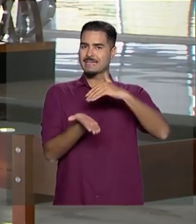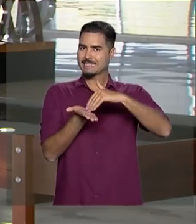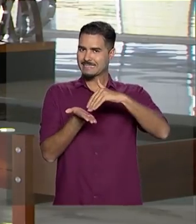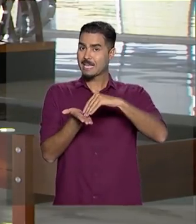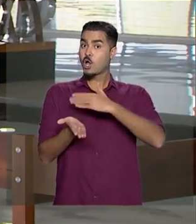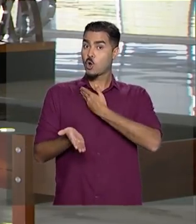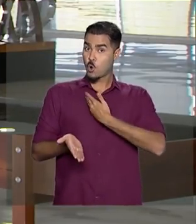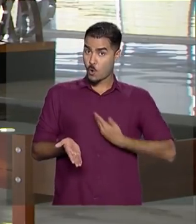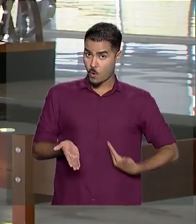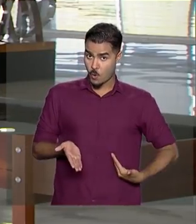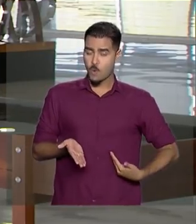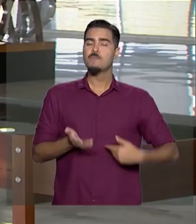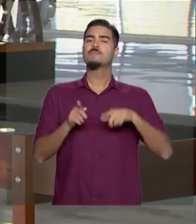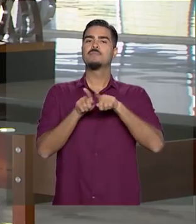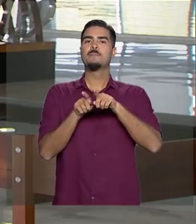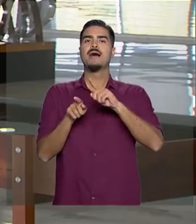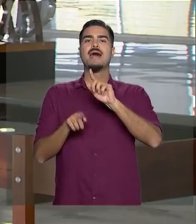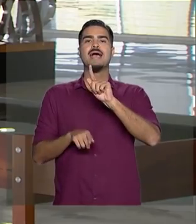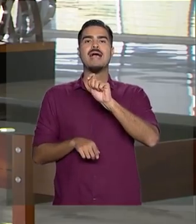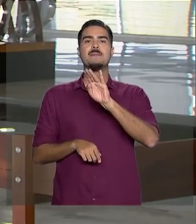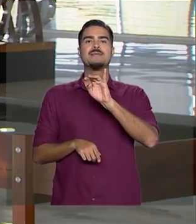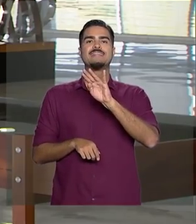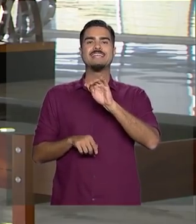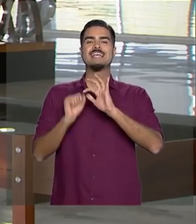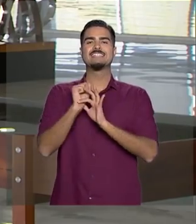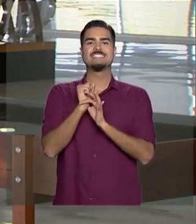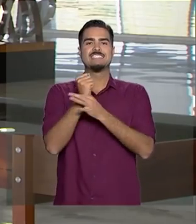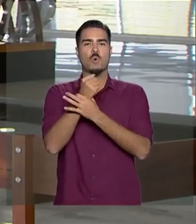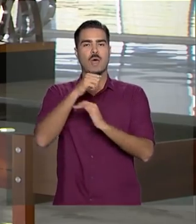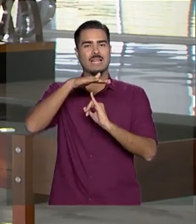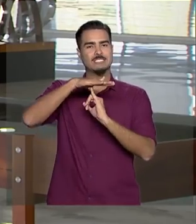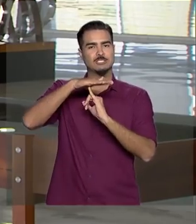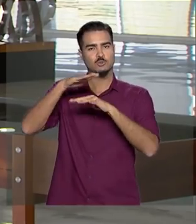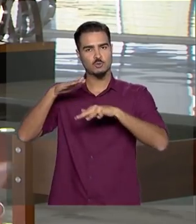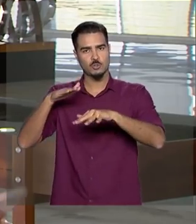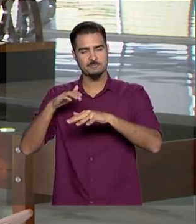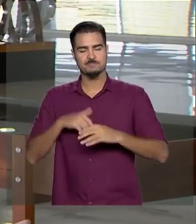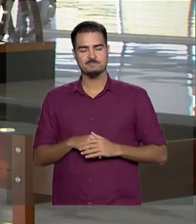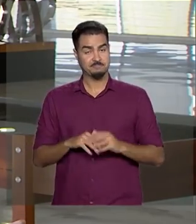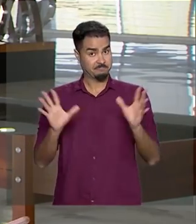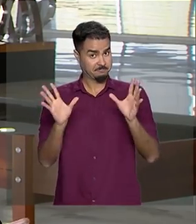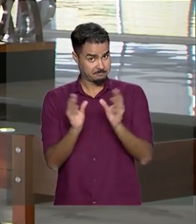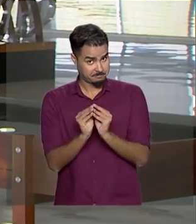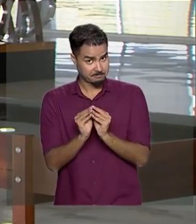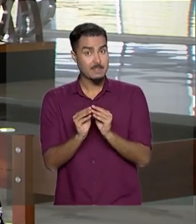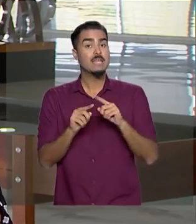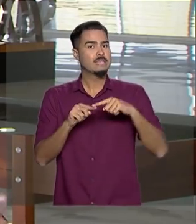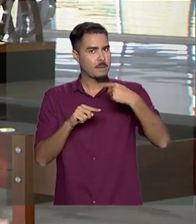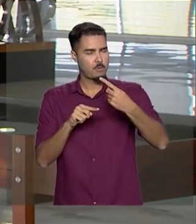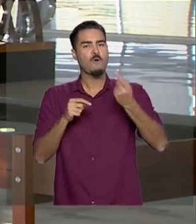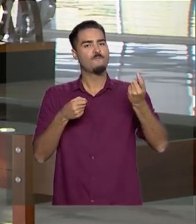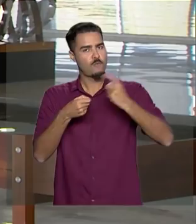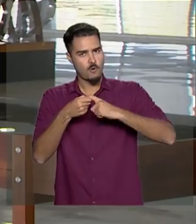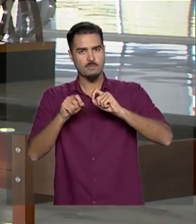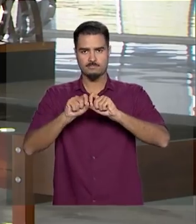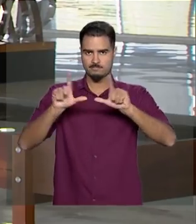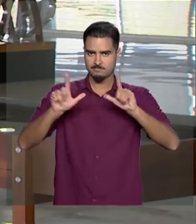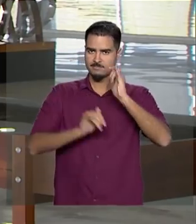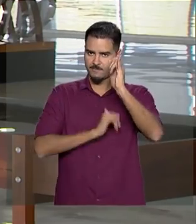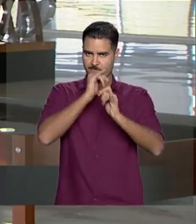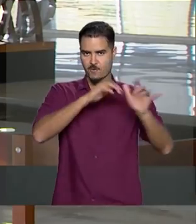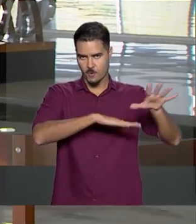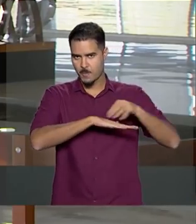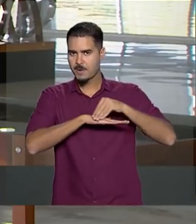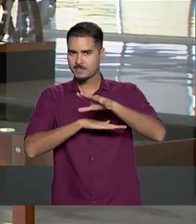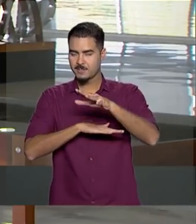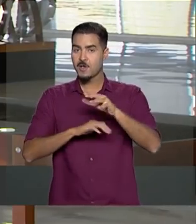de Governo e do Gabinete de Segurança Institucional. Nós ficamos por aqui, podemos voltar a qualquer momento com outras